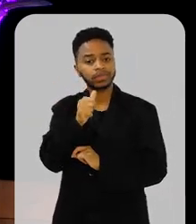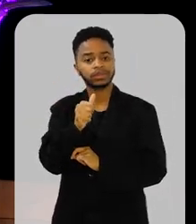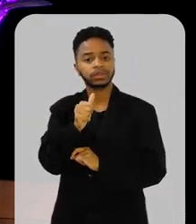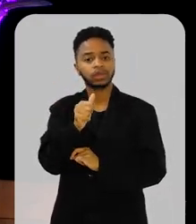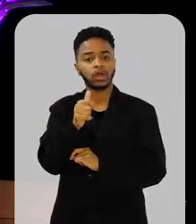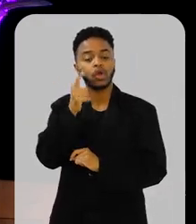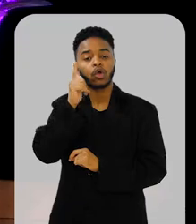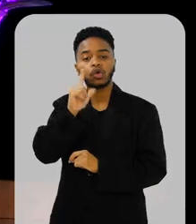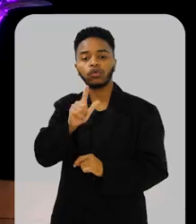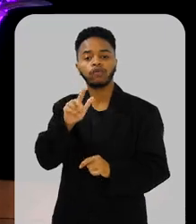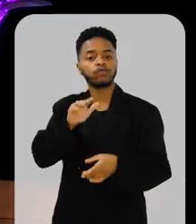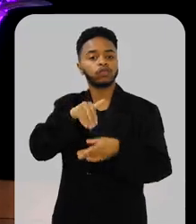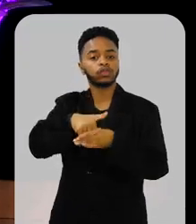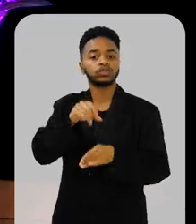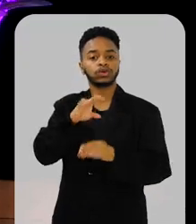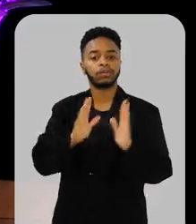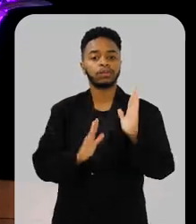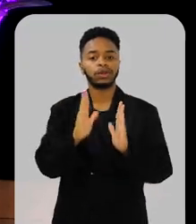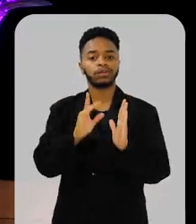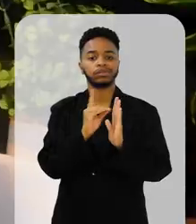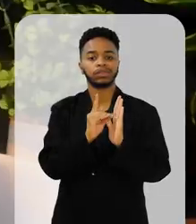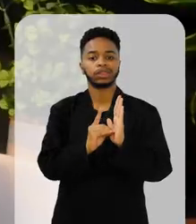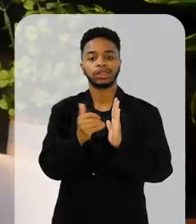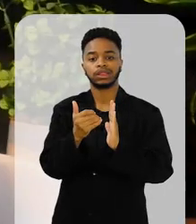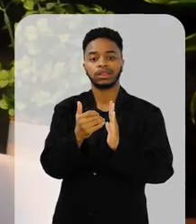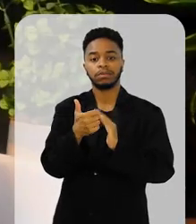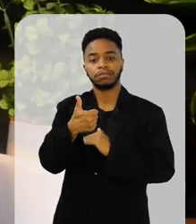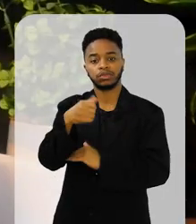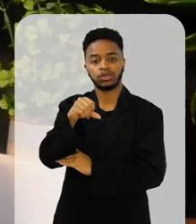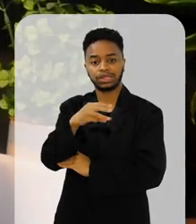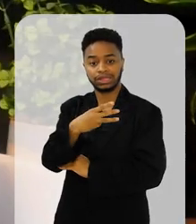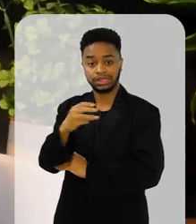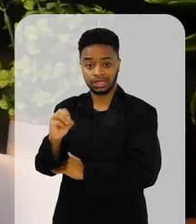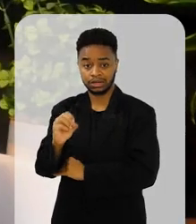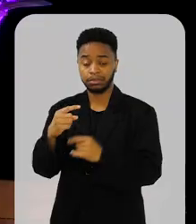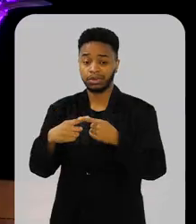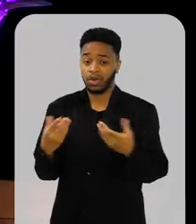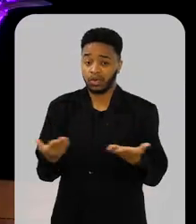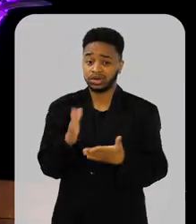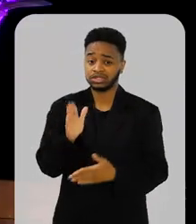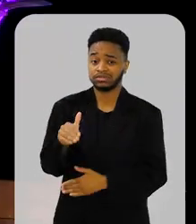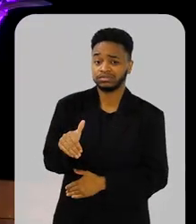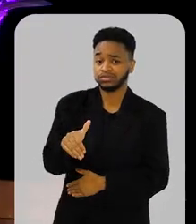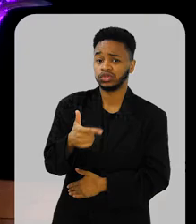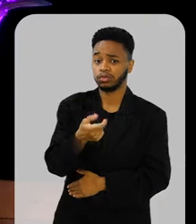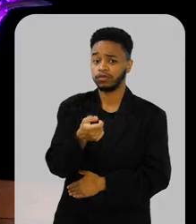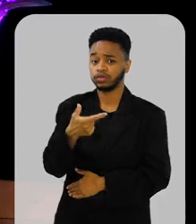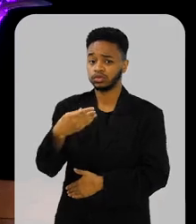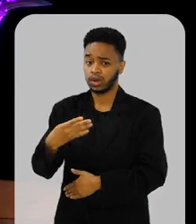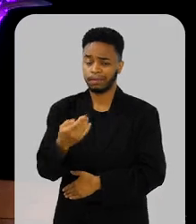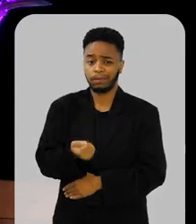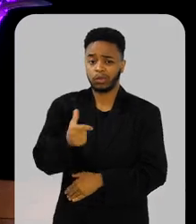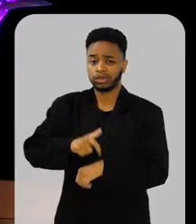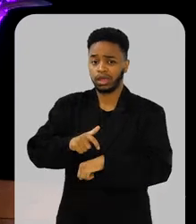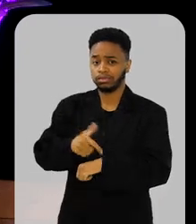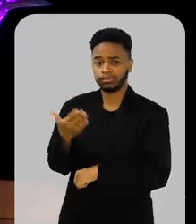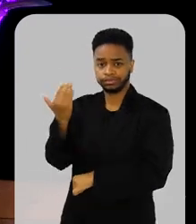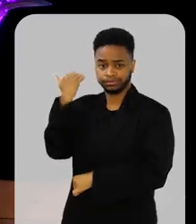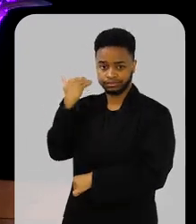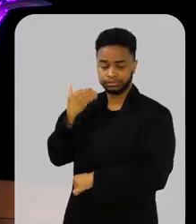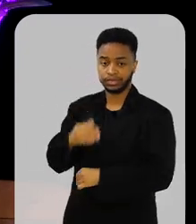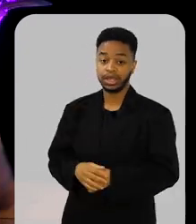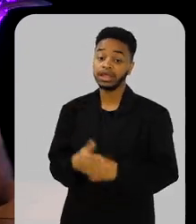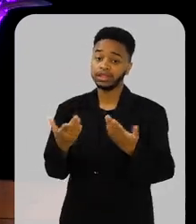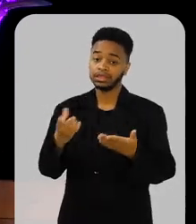só conseguiram votar nos anos 30, né? Nós estamos em 2024, então isso é pouco tempo. Então,